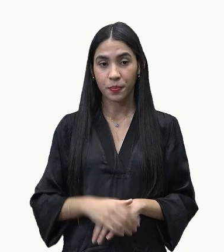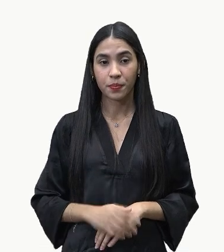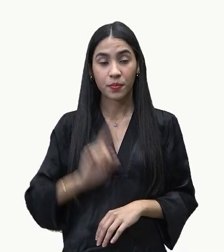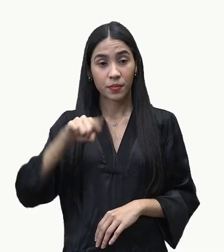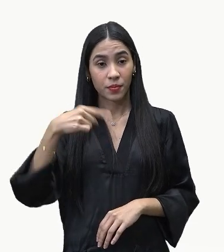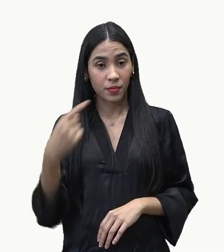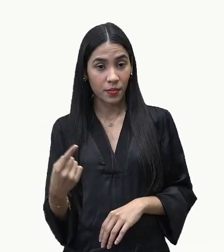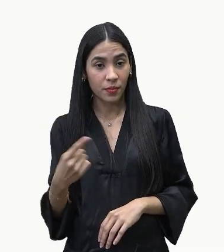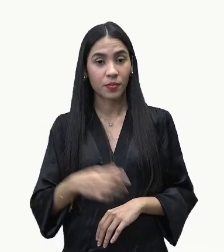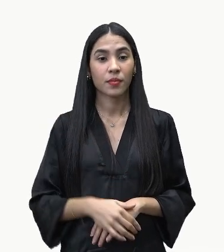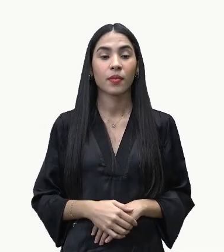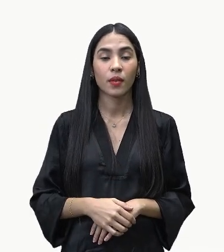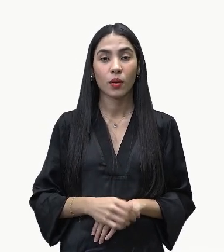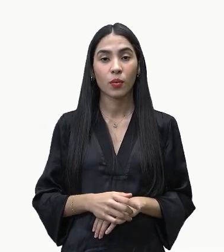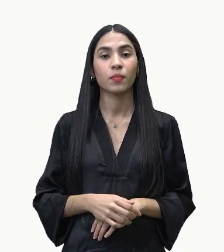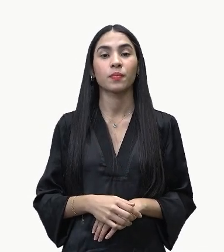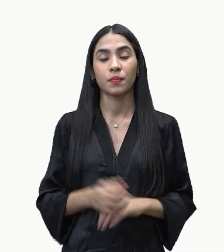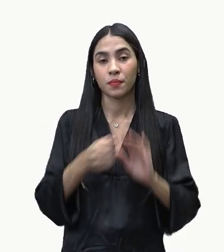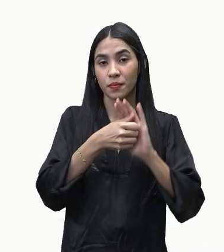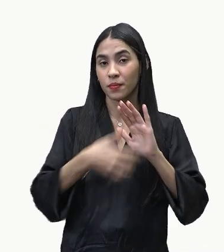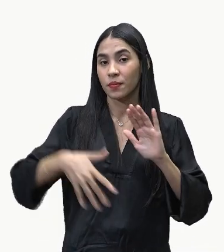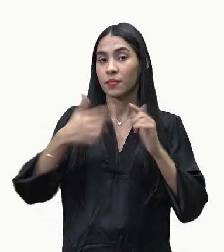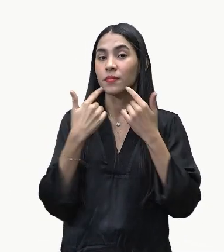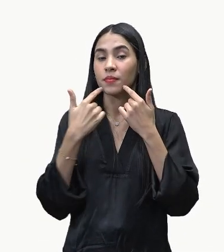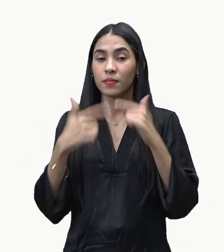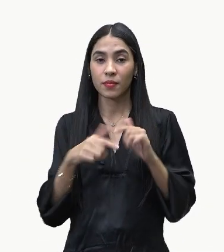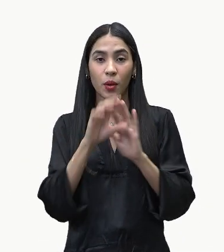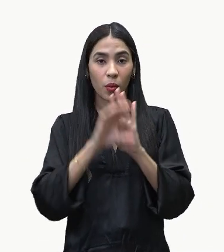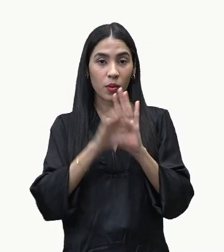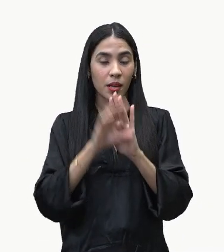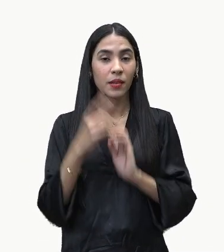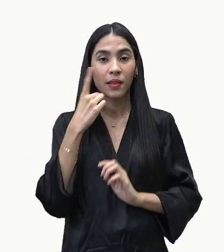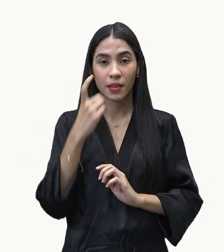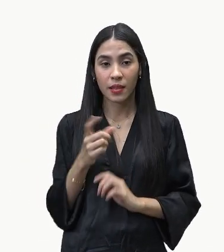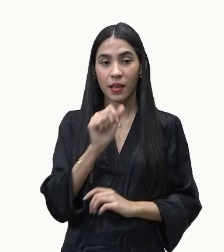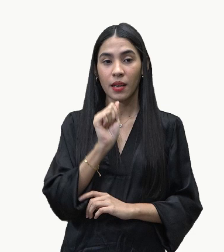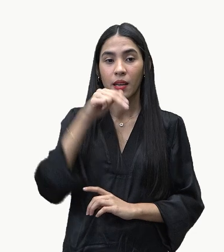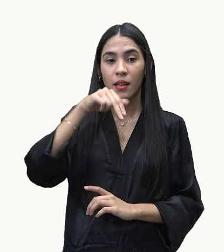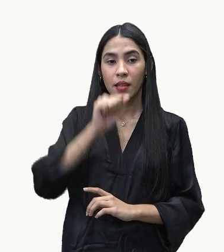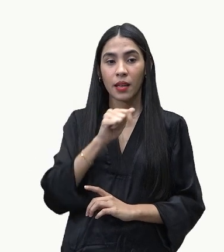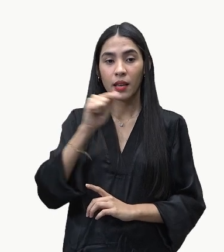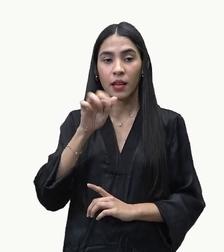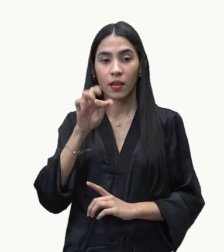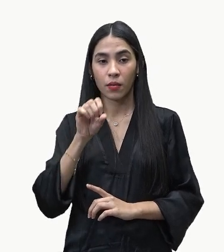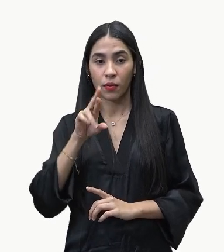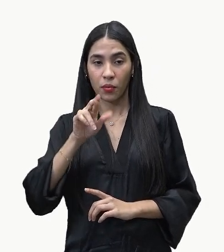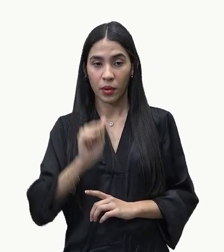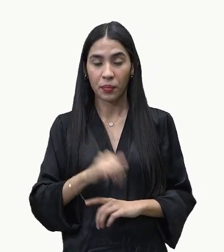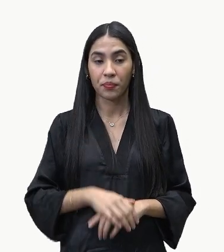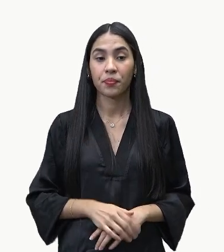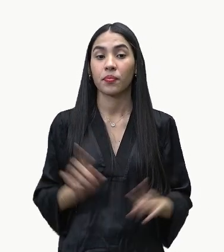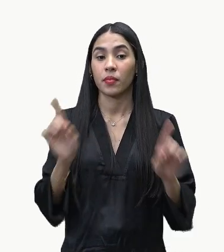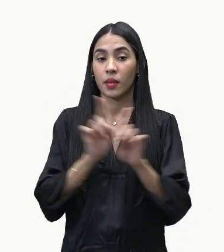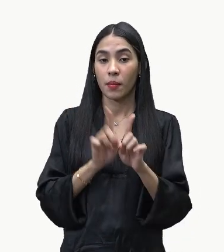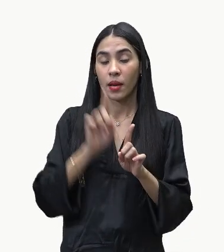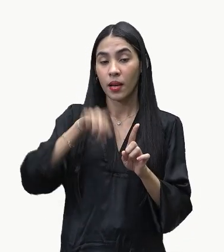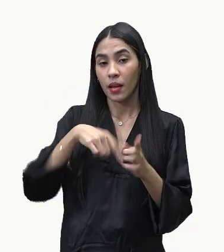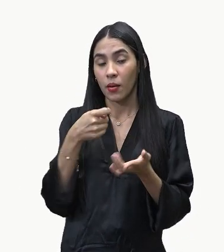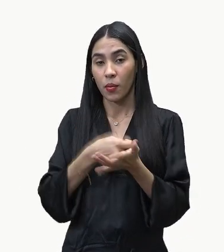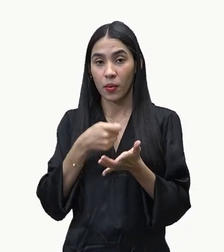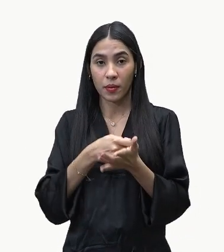temos mais aqui um conceito bem interessante, que é o da anáfora. A anáfora consiste em